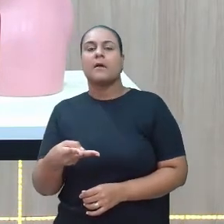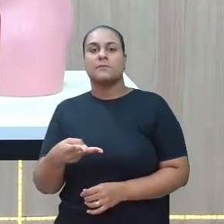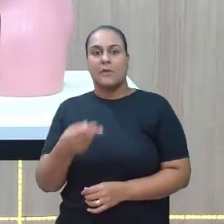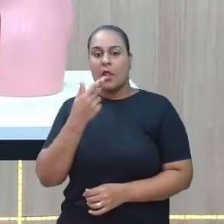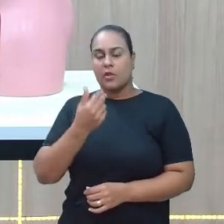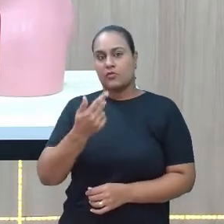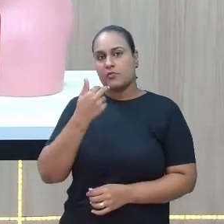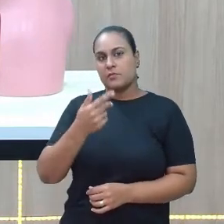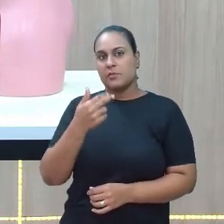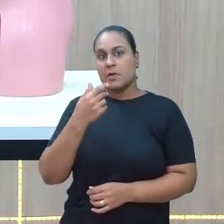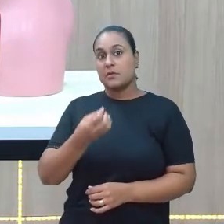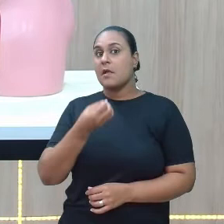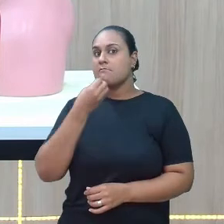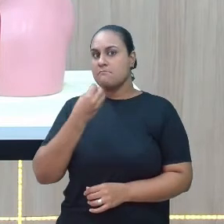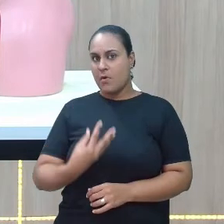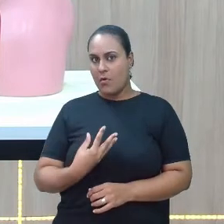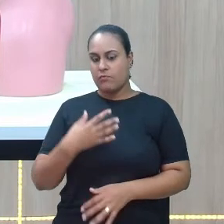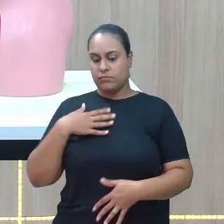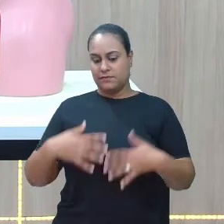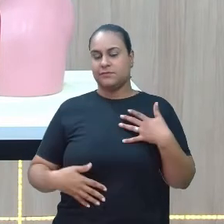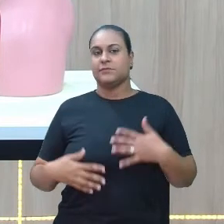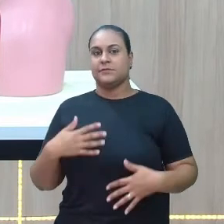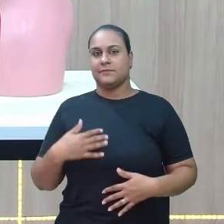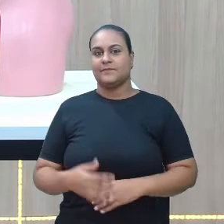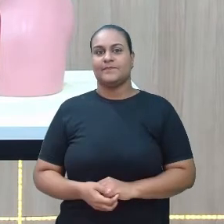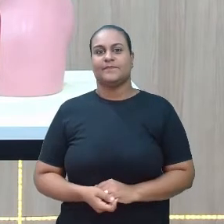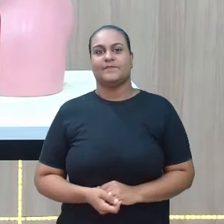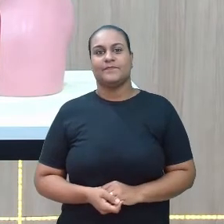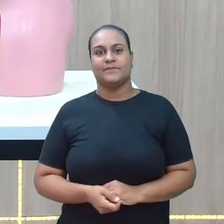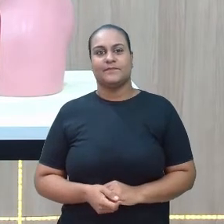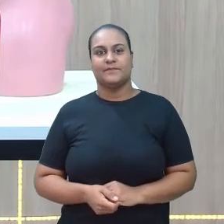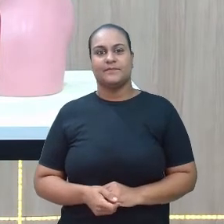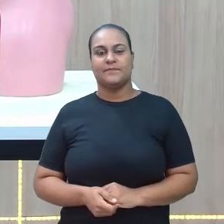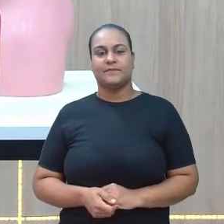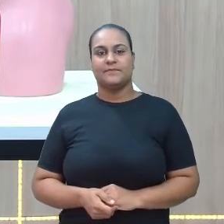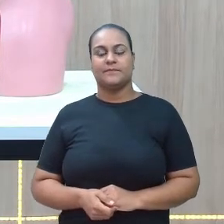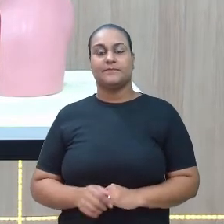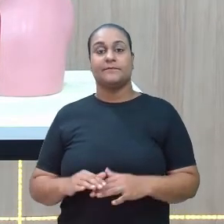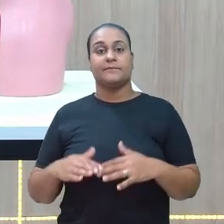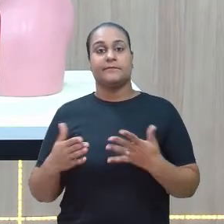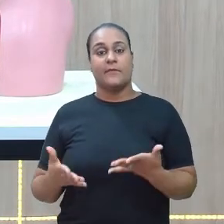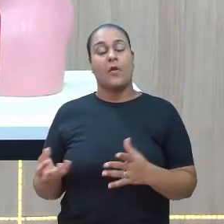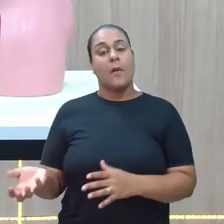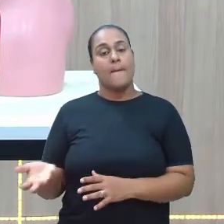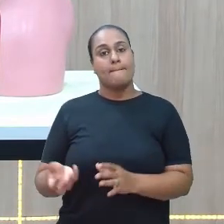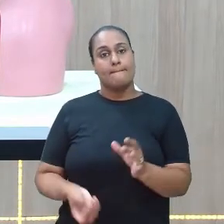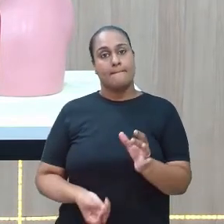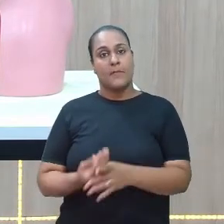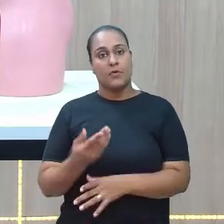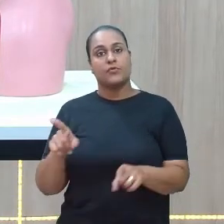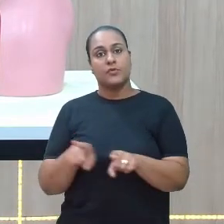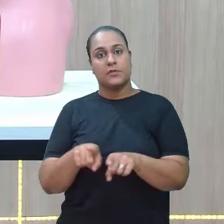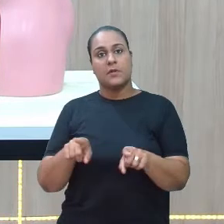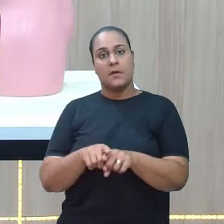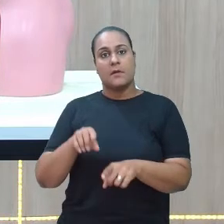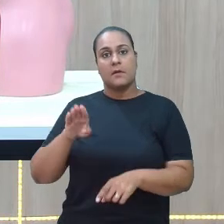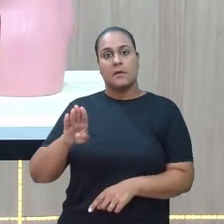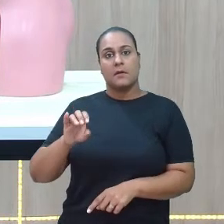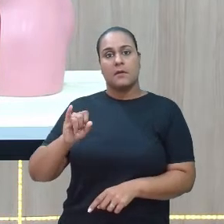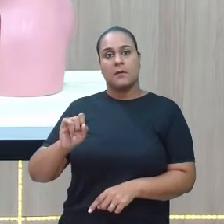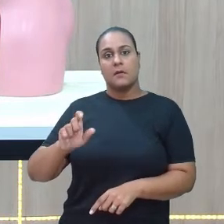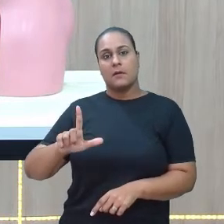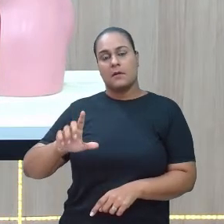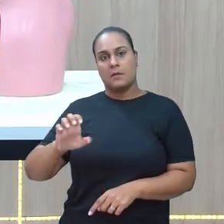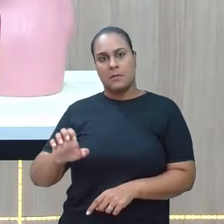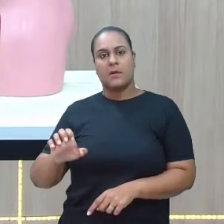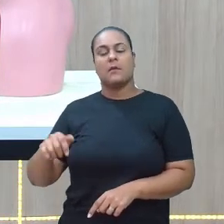compostos inofensivos para o nosso corpo, certo? Então, ele produz também a bile, né? Produz a bile,